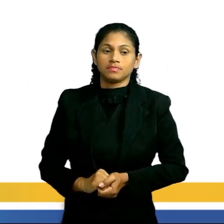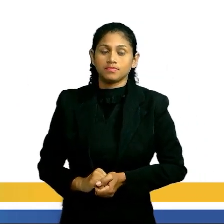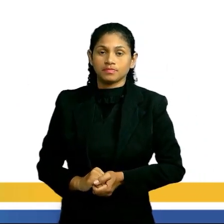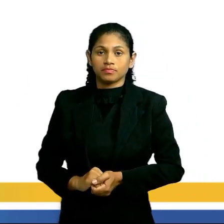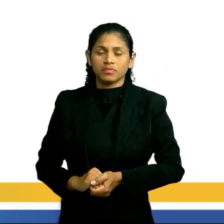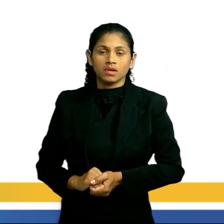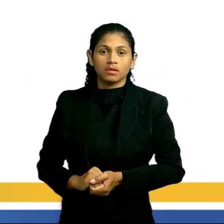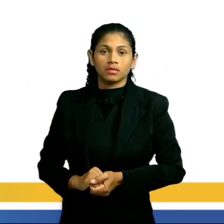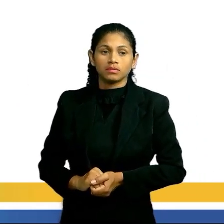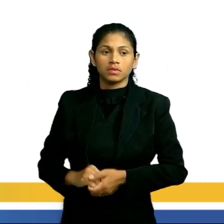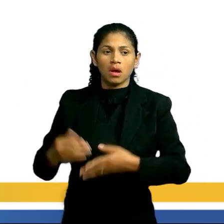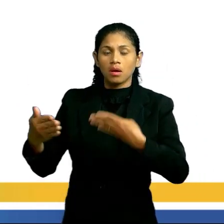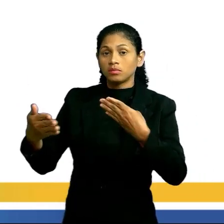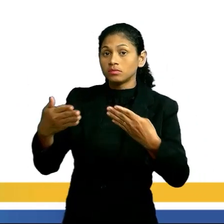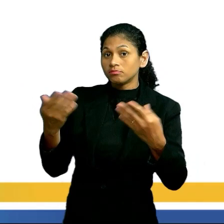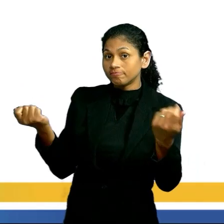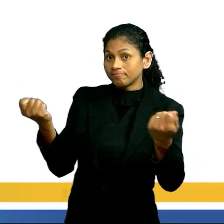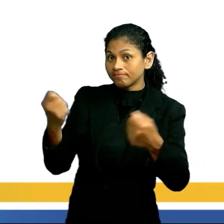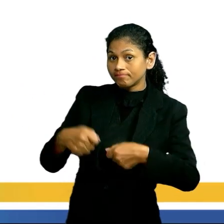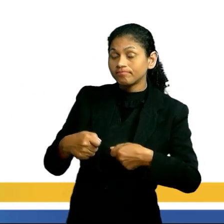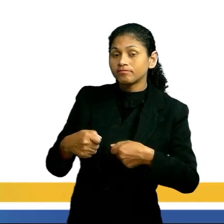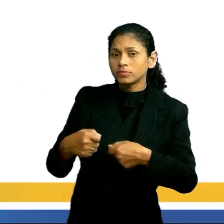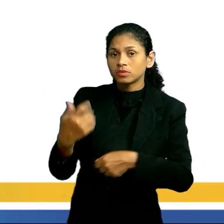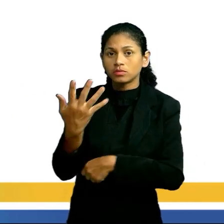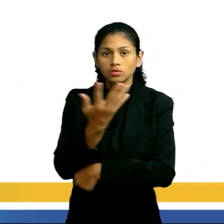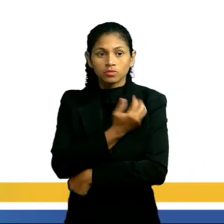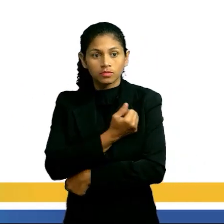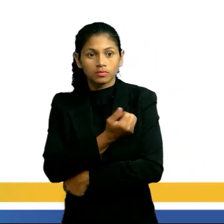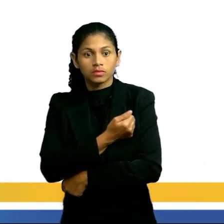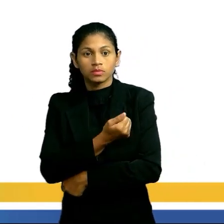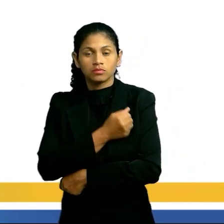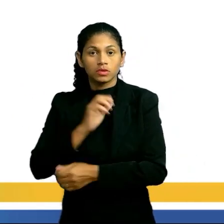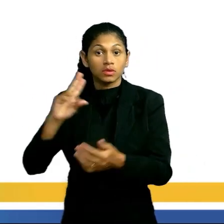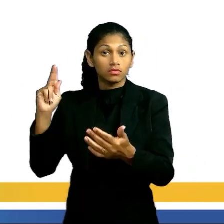dá pelo número de eventos